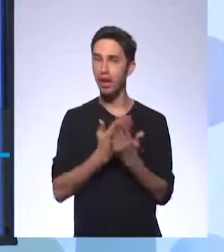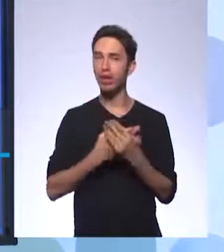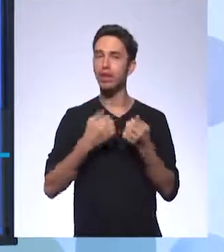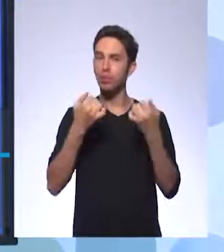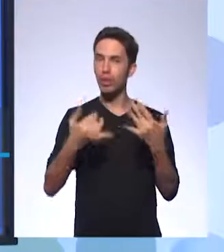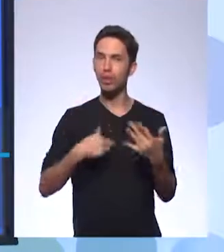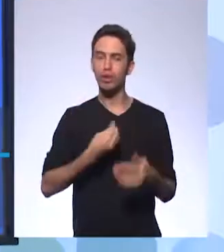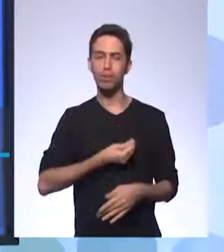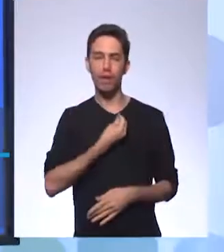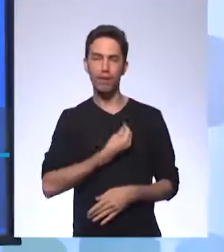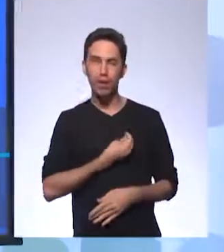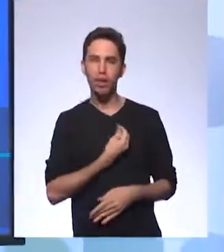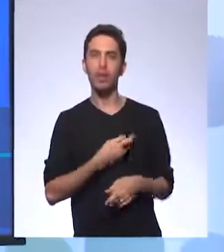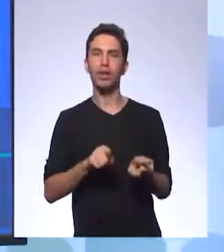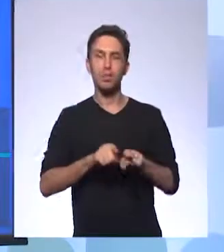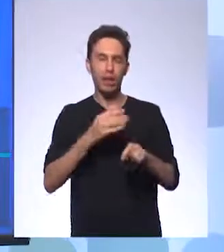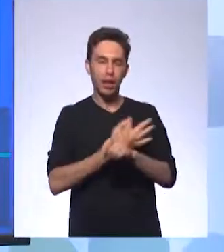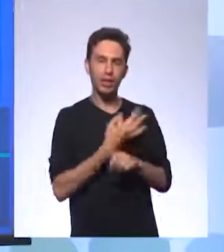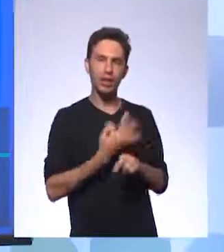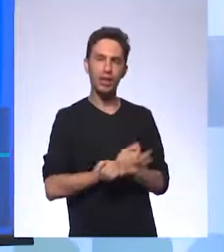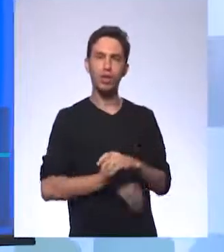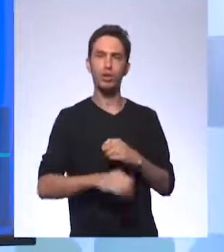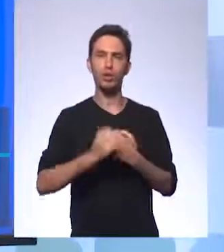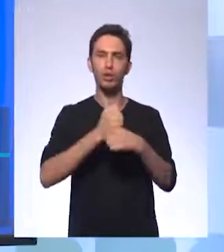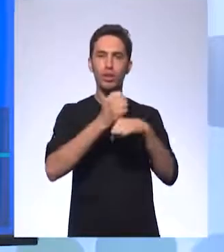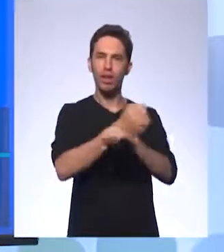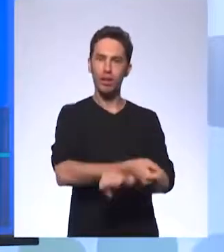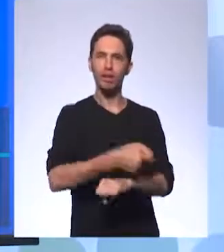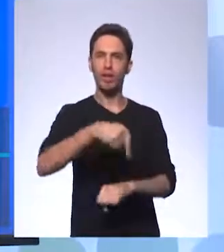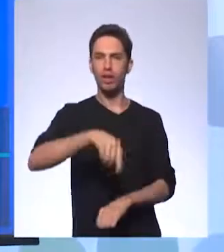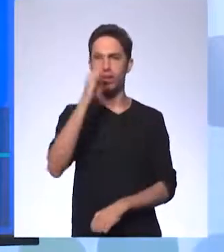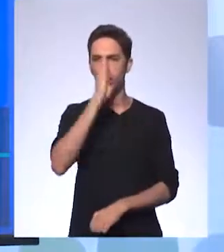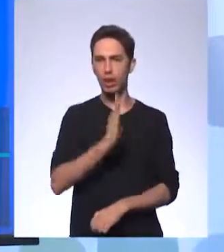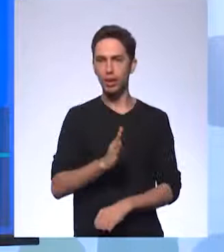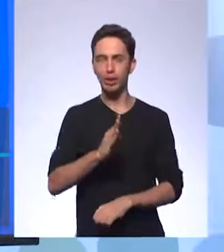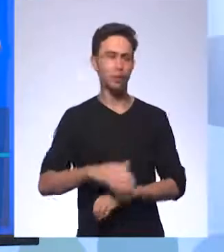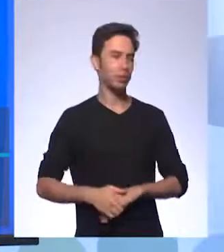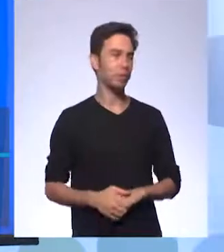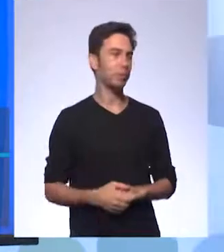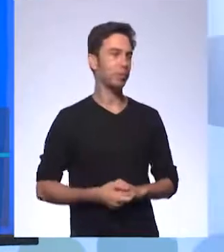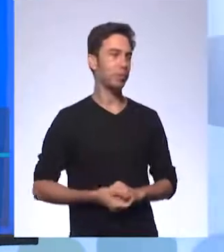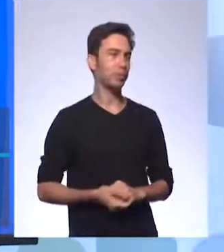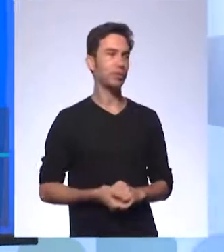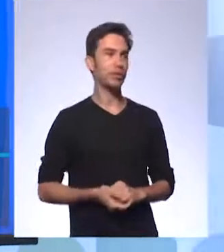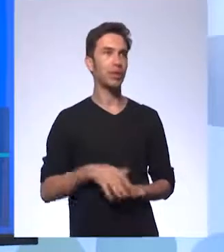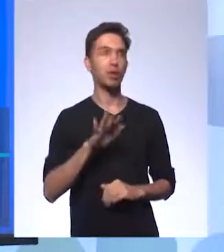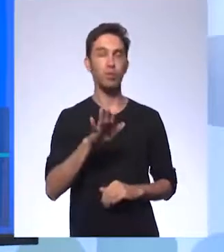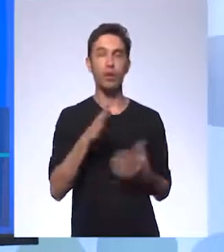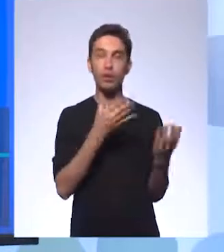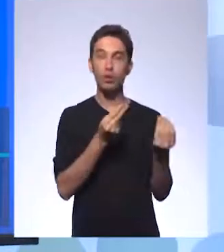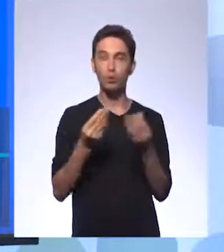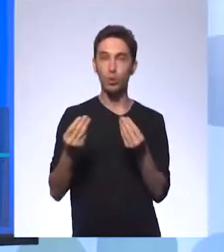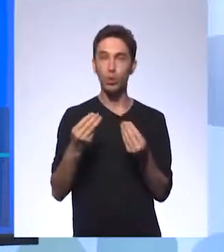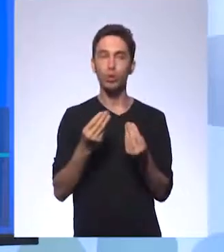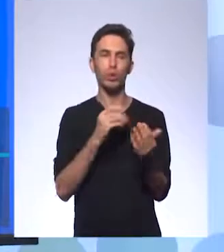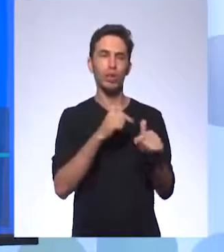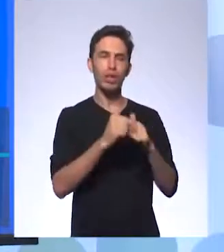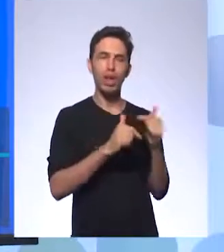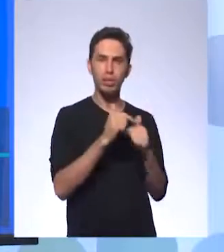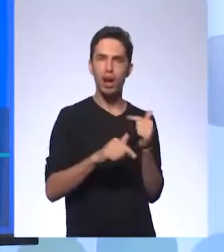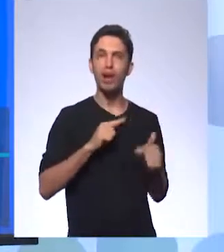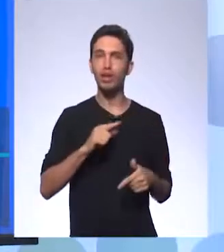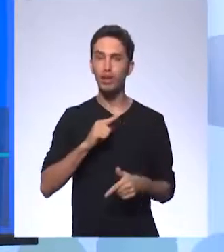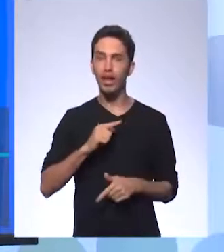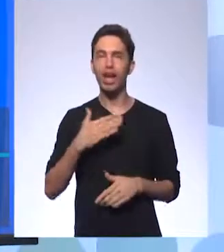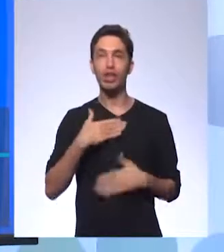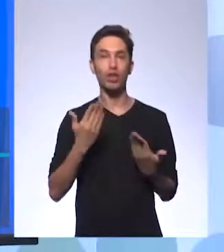resistência dos escravizados no Brasil. Mas, como nós temos muitos trabalhos dos estudantes, então,